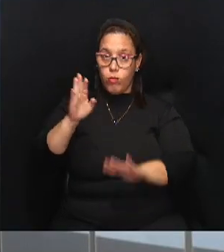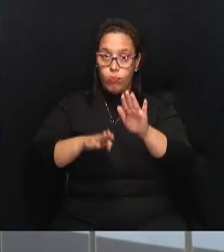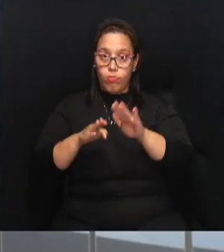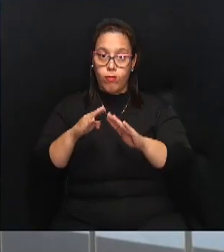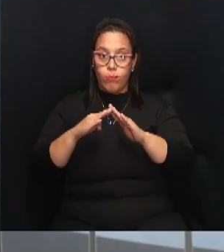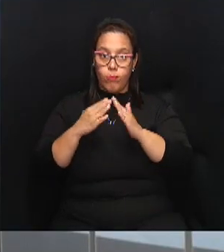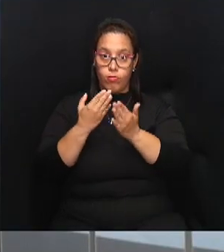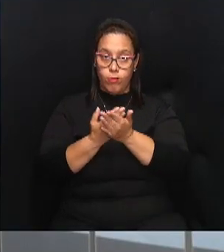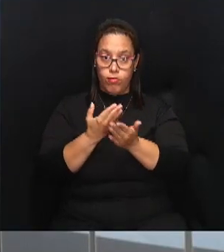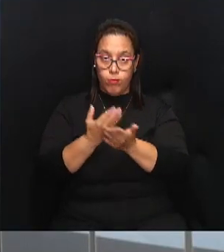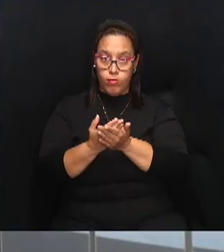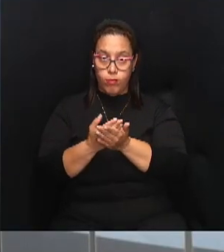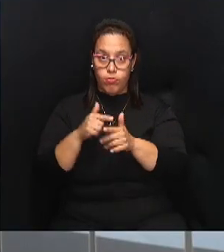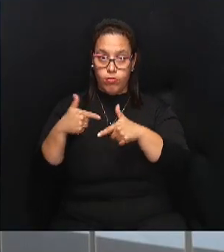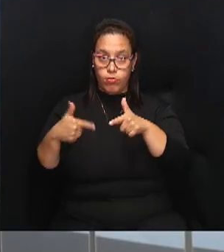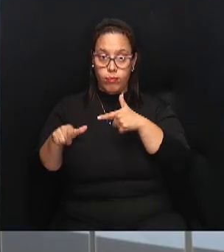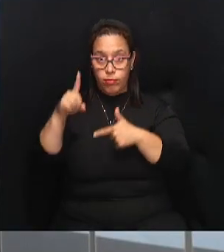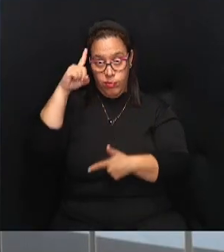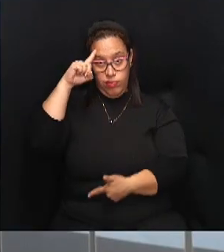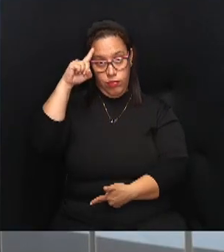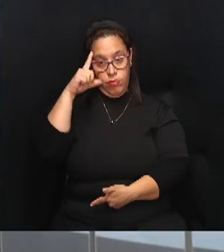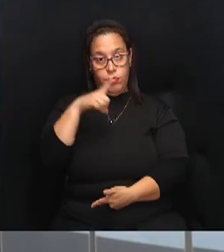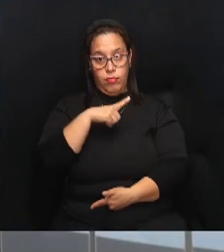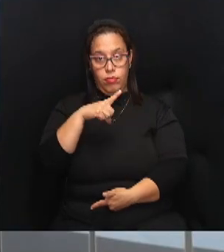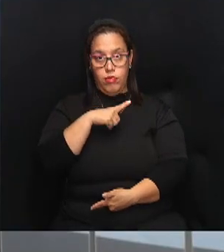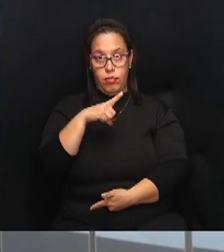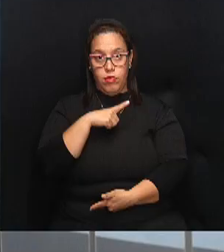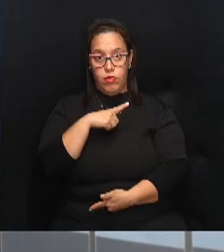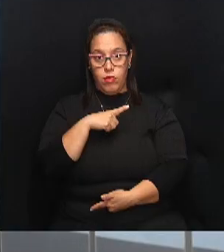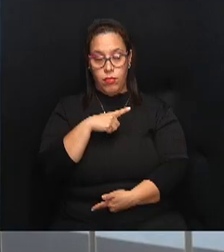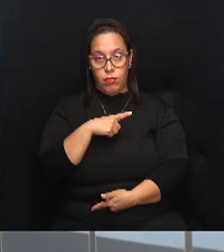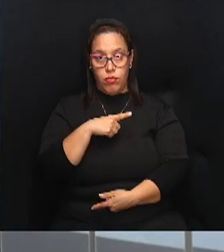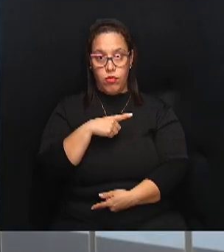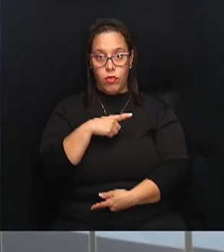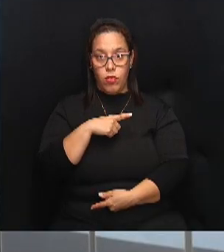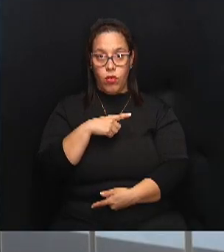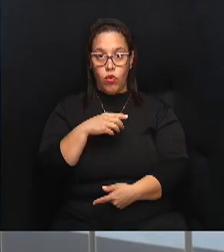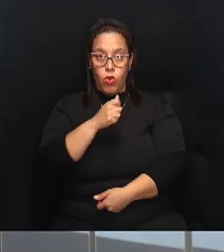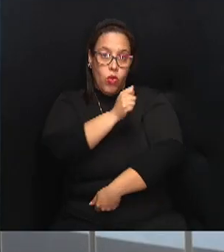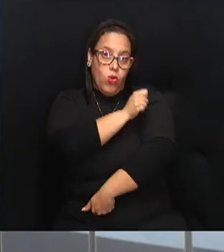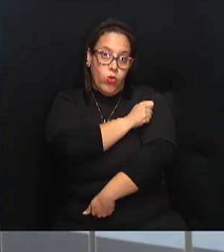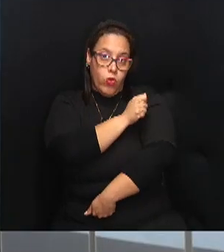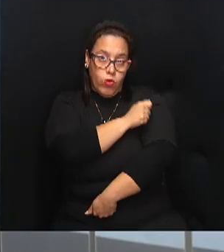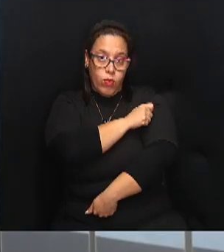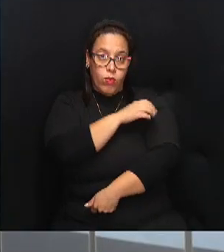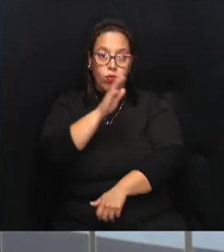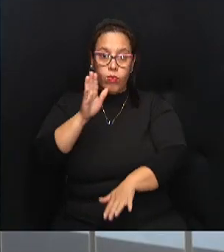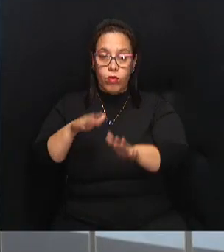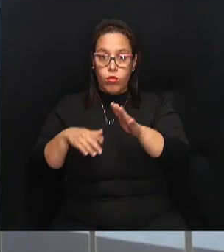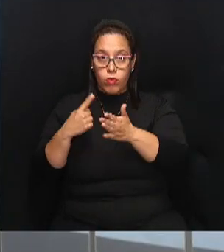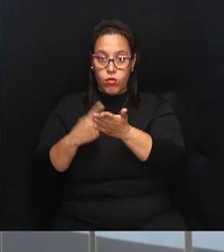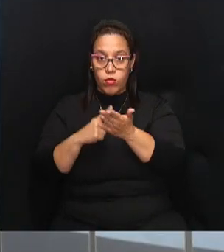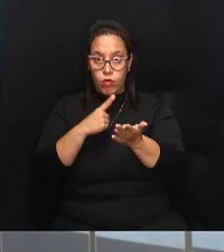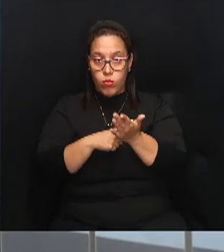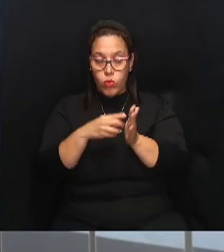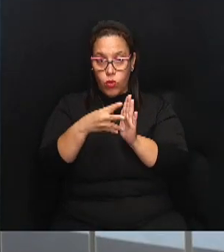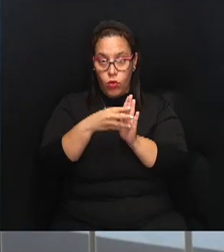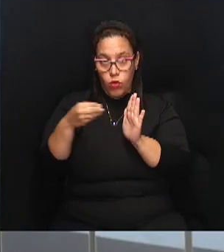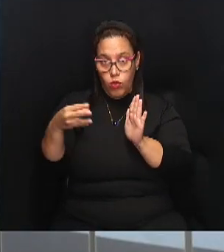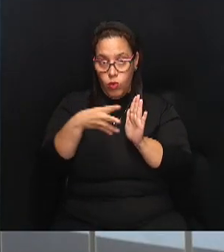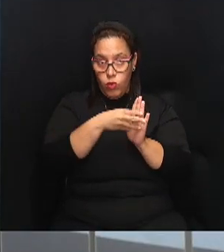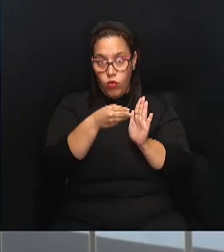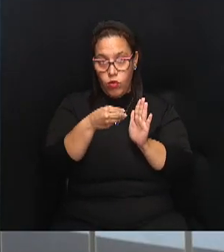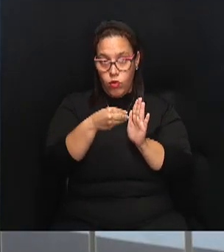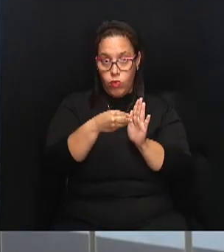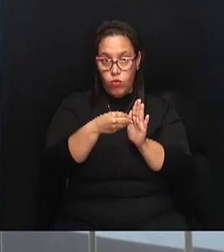escolar, ela trabalha nos dias que tem o dia letivo, né, dos alunos. Tá. Então, de acordo com a modalidade, a